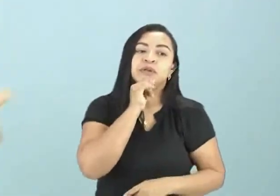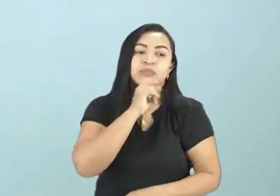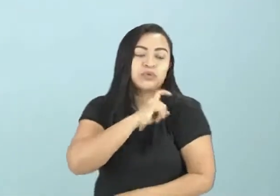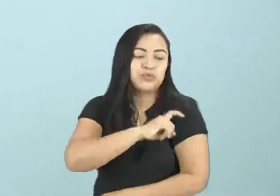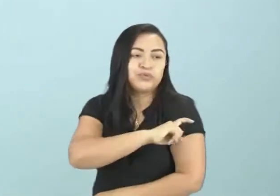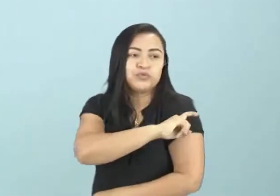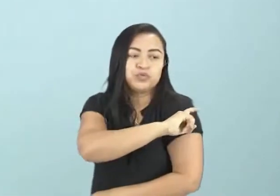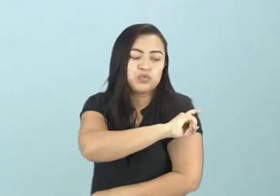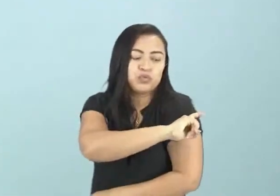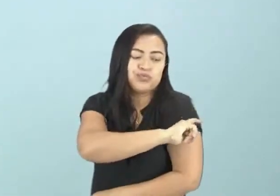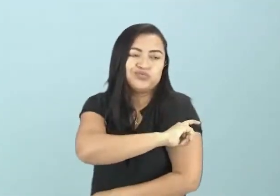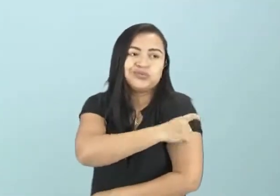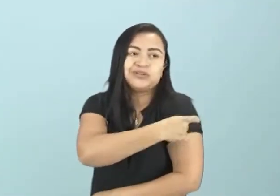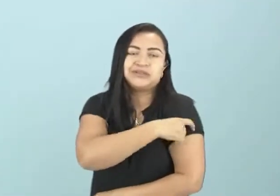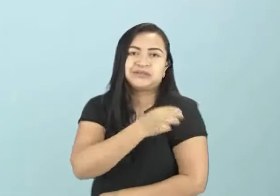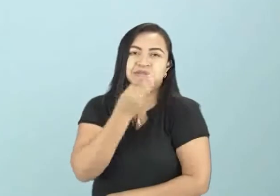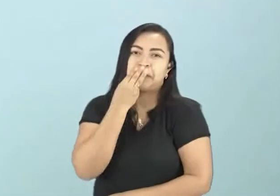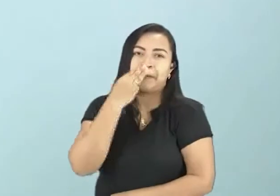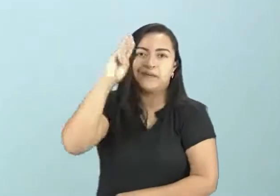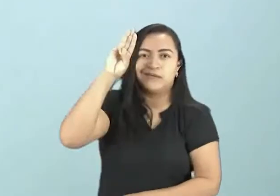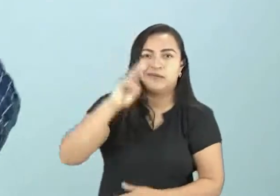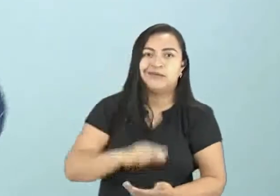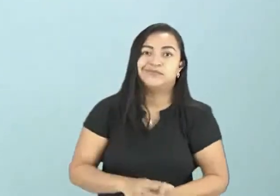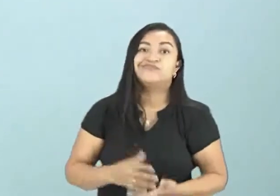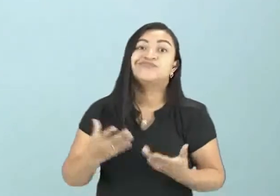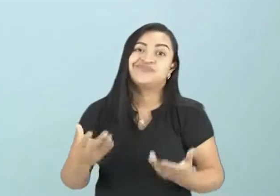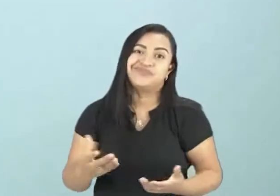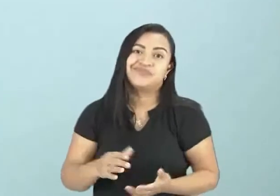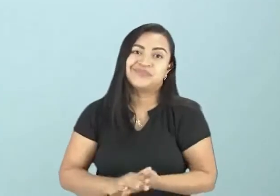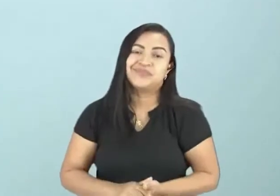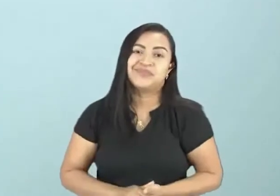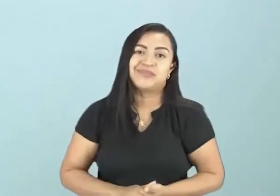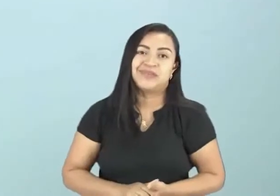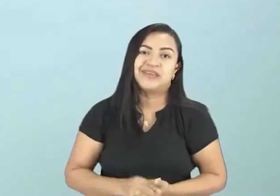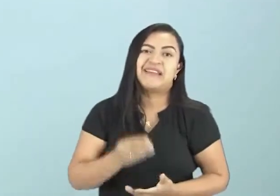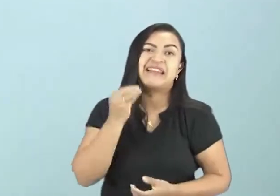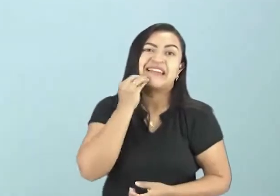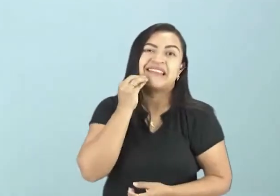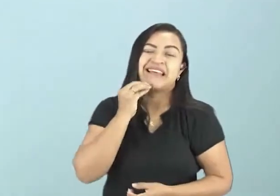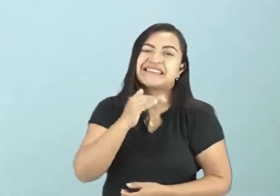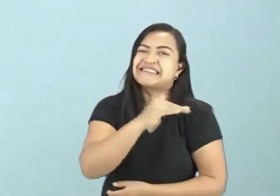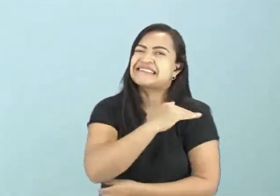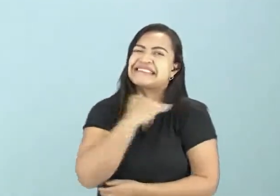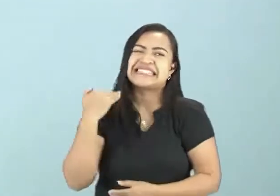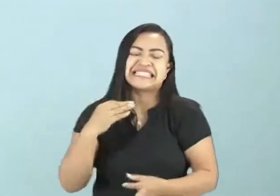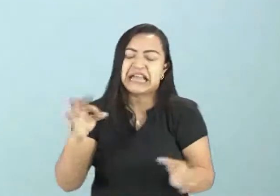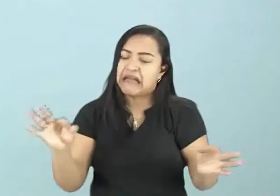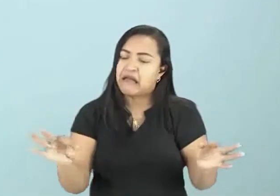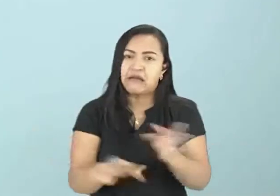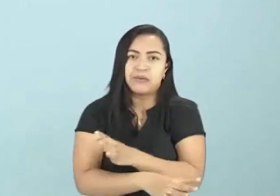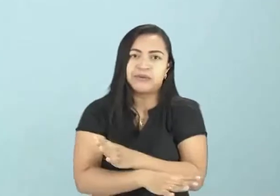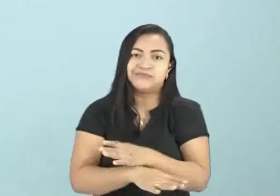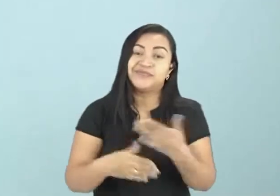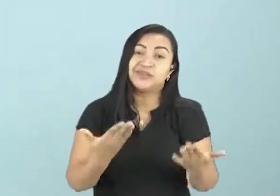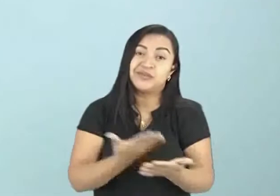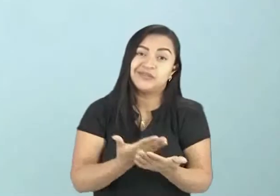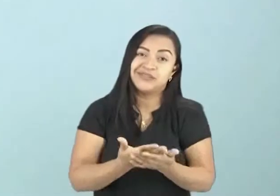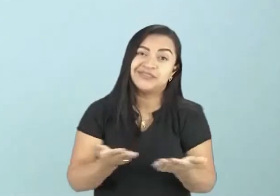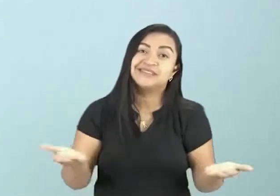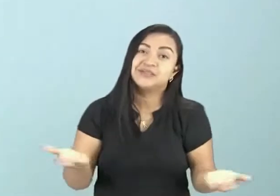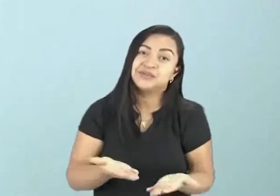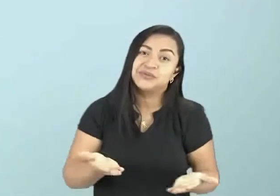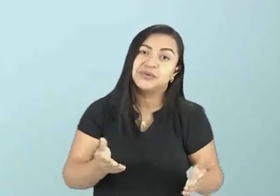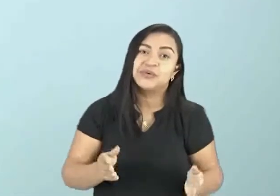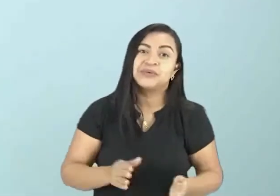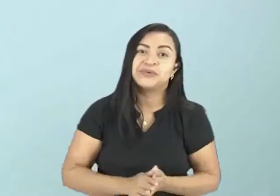mais aprimorado, né, contra os judeus. É uma praticamente tentativa de erradicação deles. Queridos, então, nossa aula se encerra por hoje.